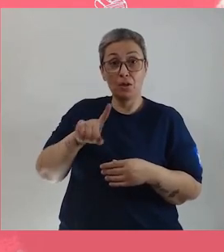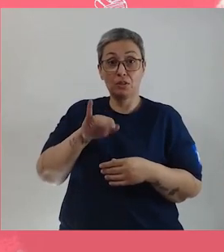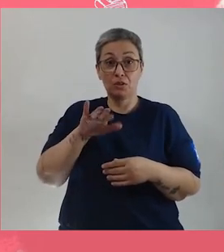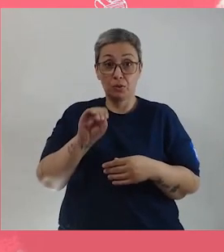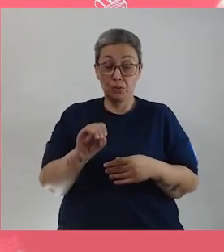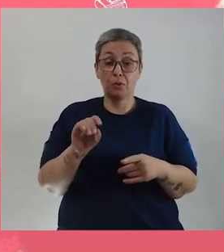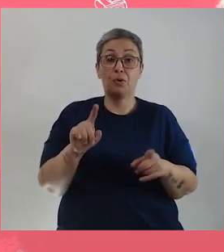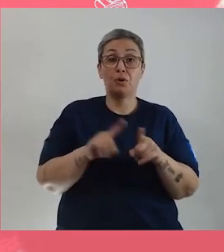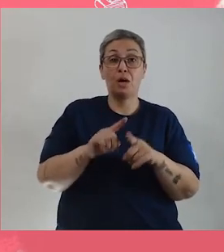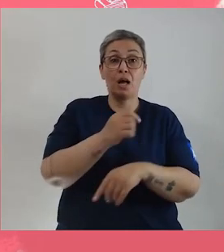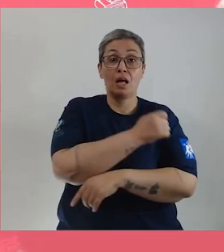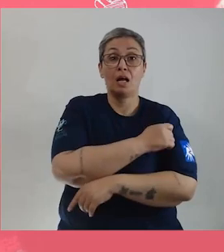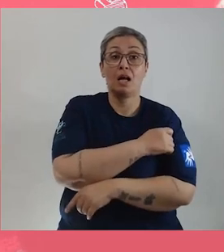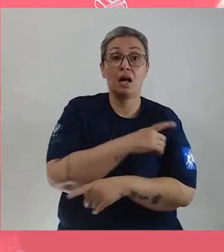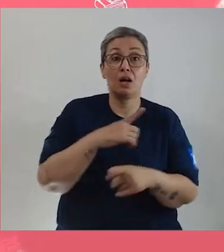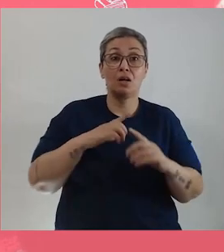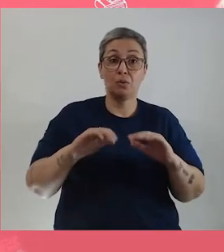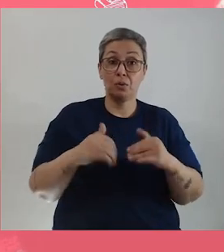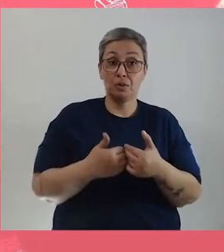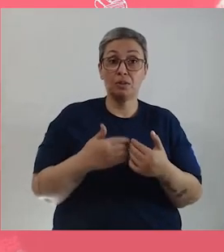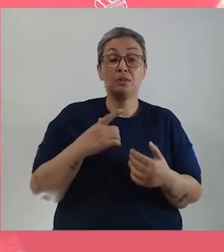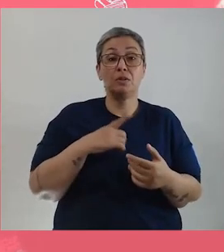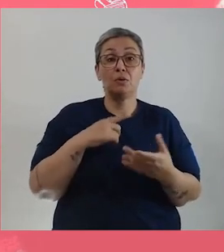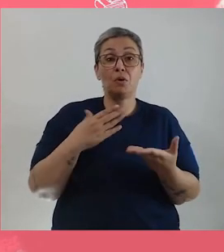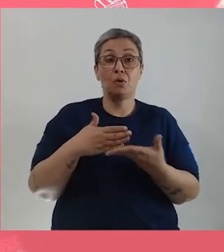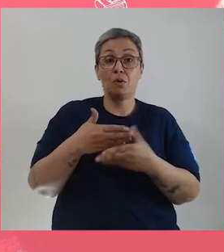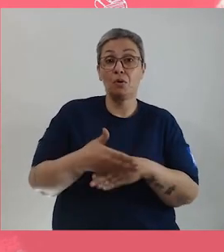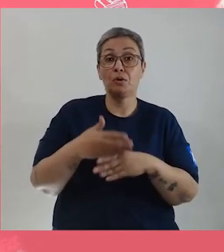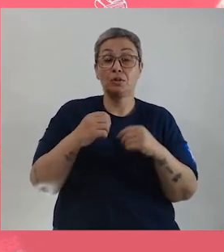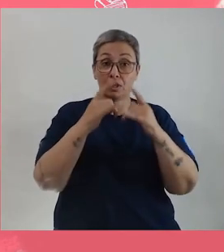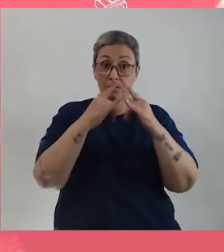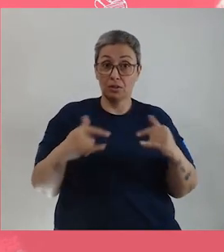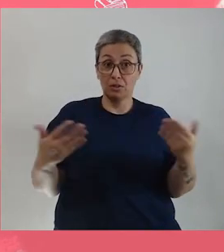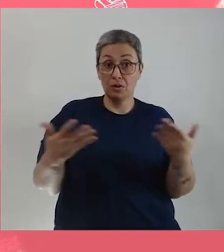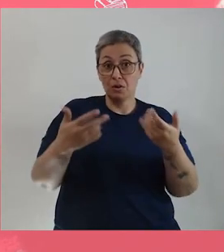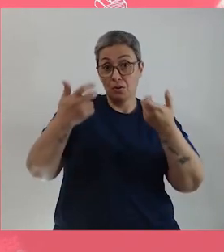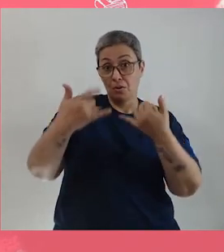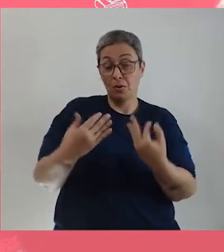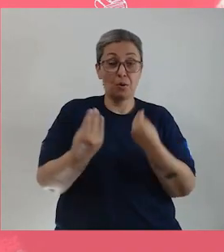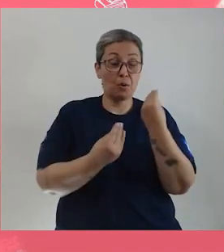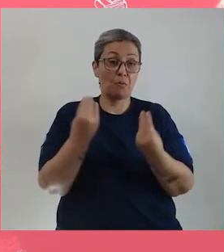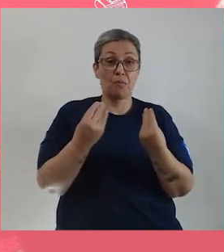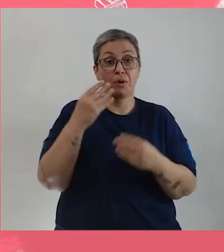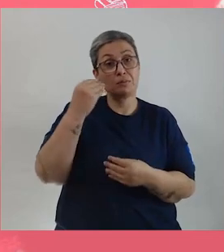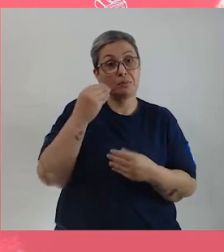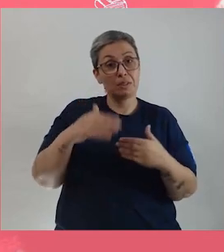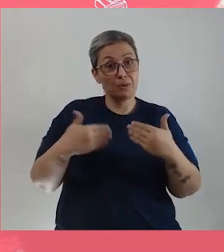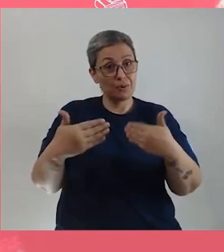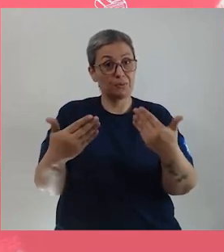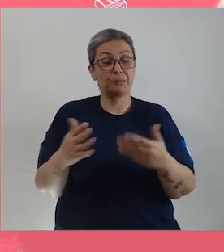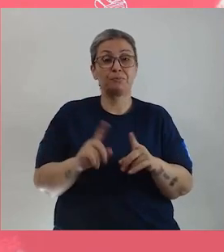o nosso aluno que tem autismo. Ele veio aqui no circo hoje e ela vai contar para vocês como que foi todo